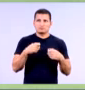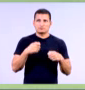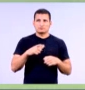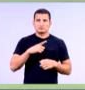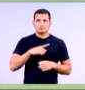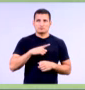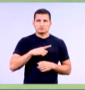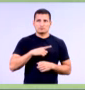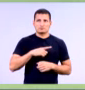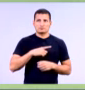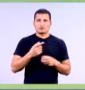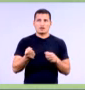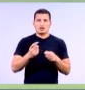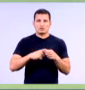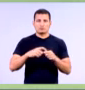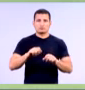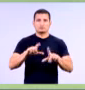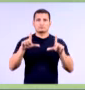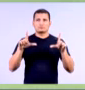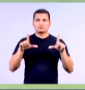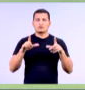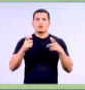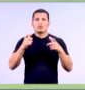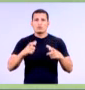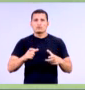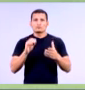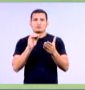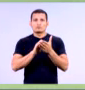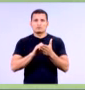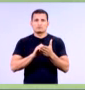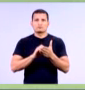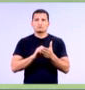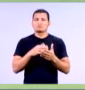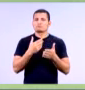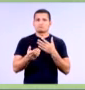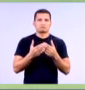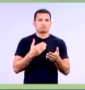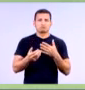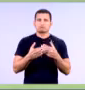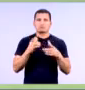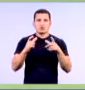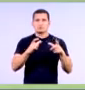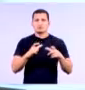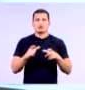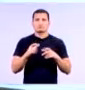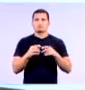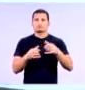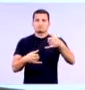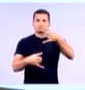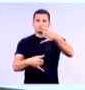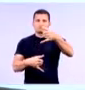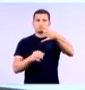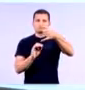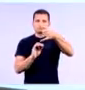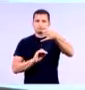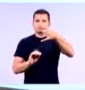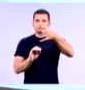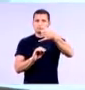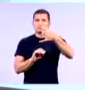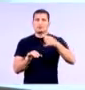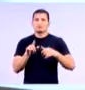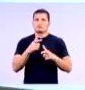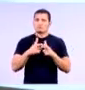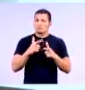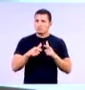return. E aonde eu vou colocar o return? Gente, o return pode colocar em qualquer lugar do método, mas para você não tem problema. Será que eu coloco